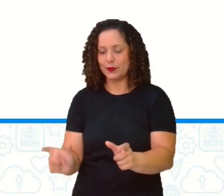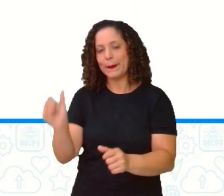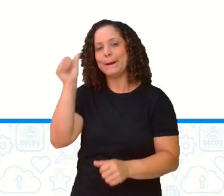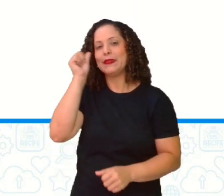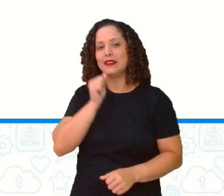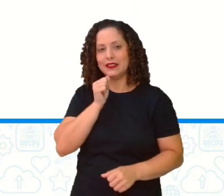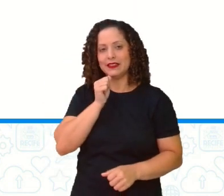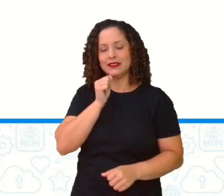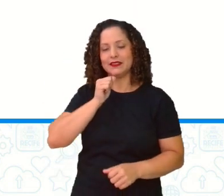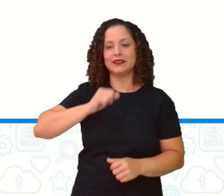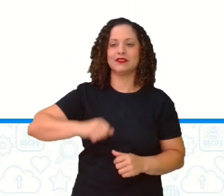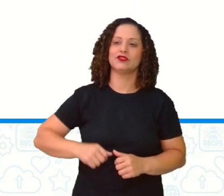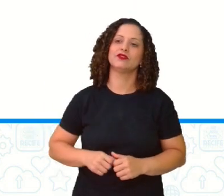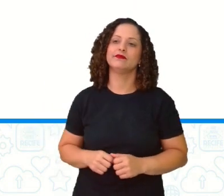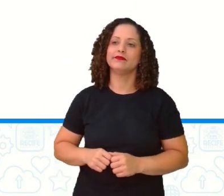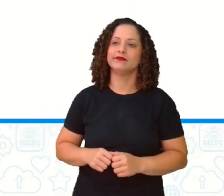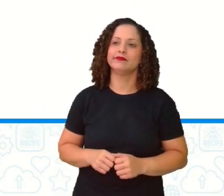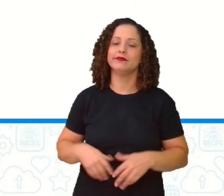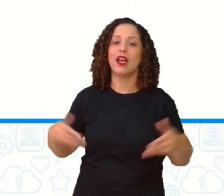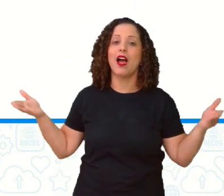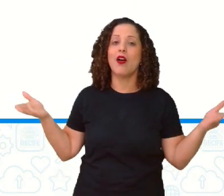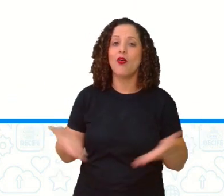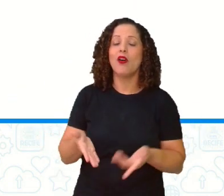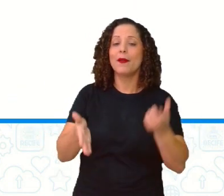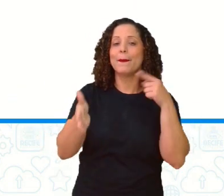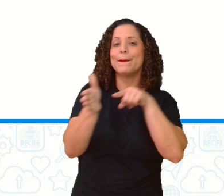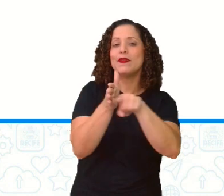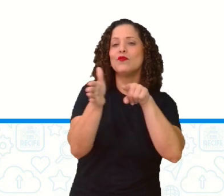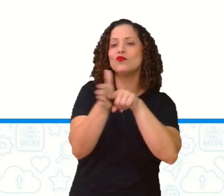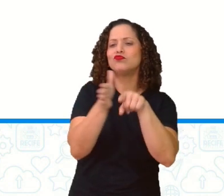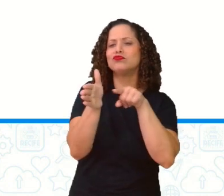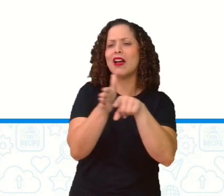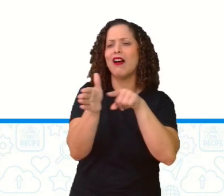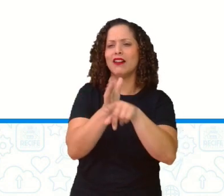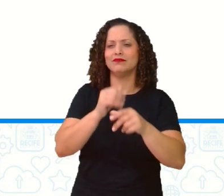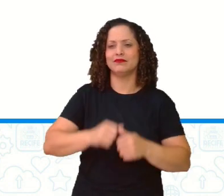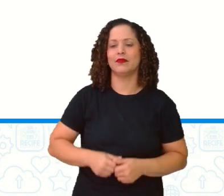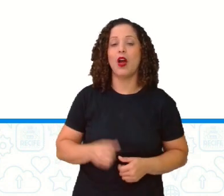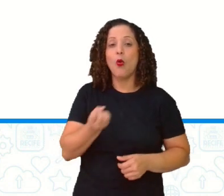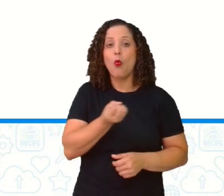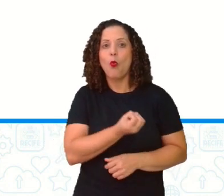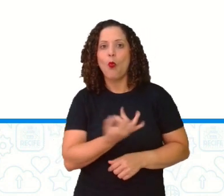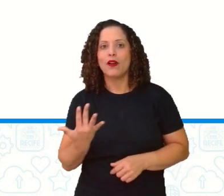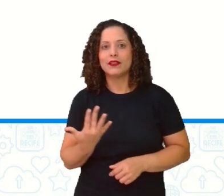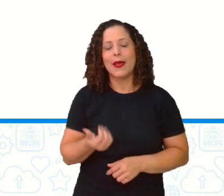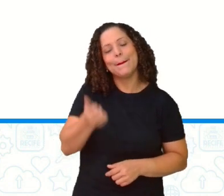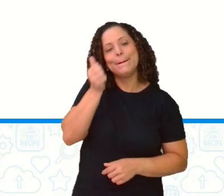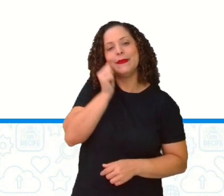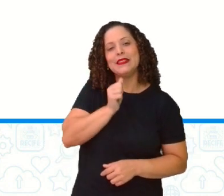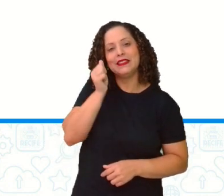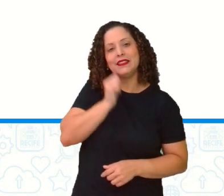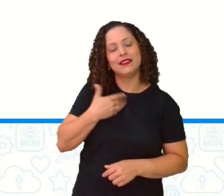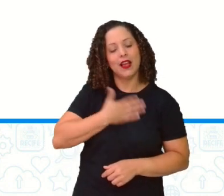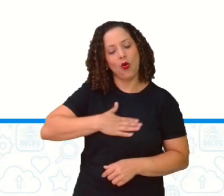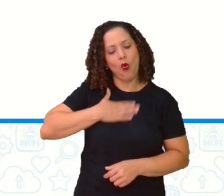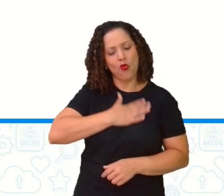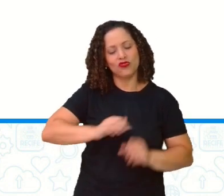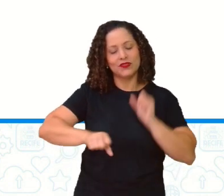meninas. E eu tenho a seguinte pergunta para vocês. Quantas meninas gostam de andar